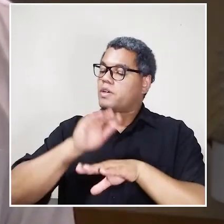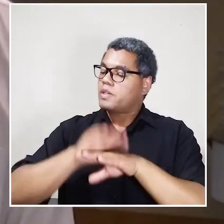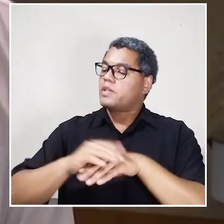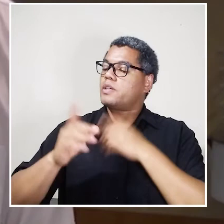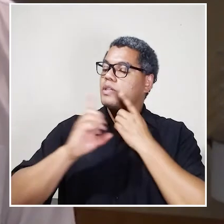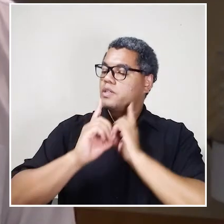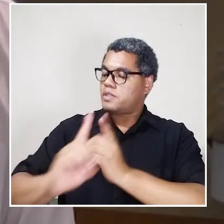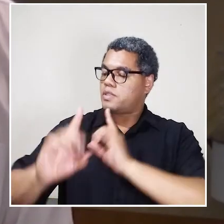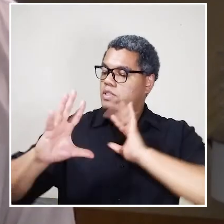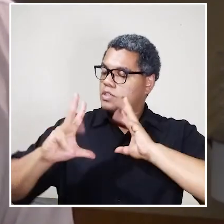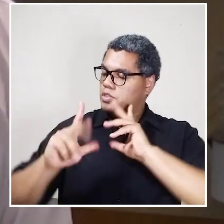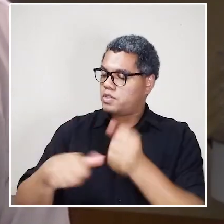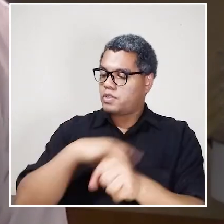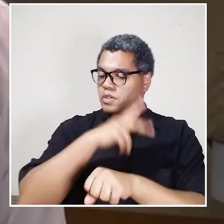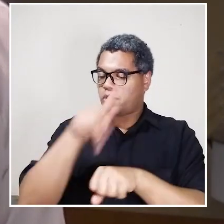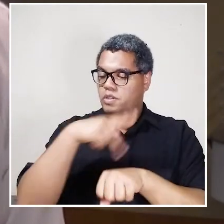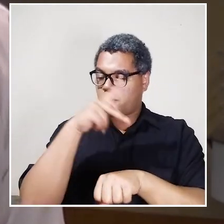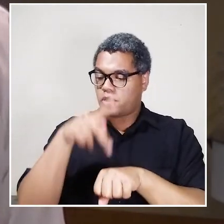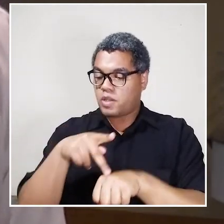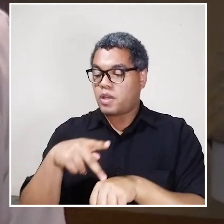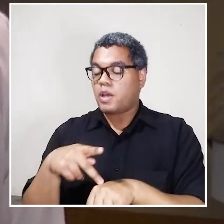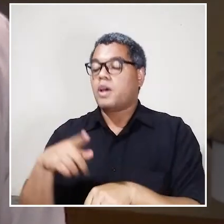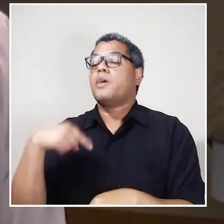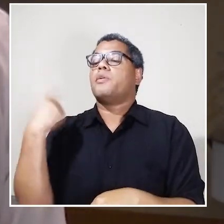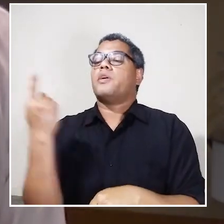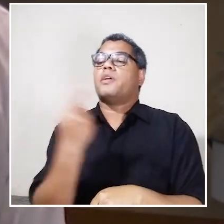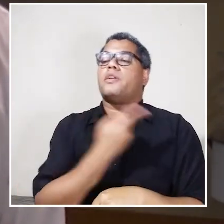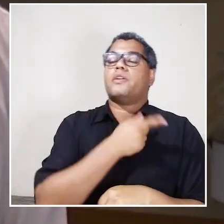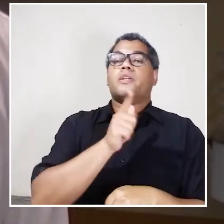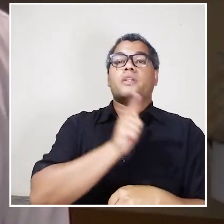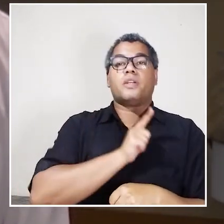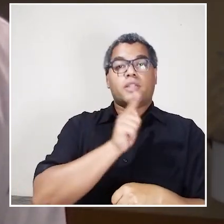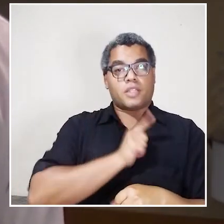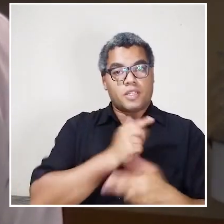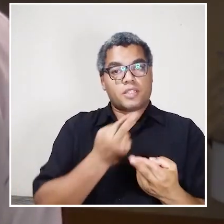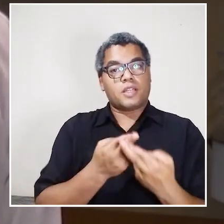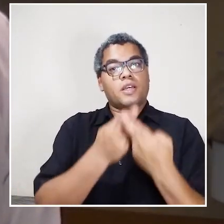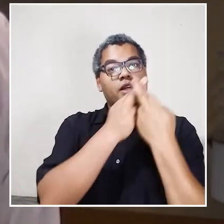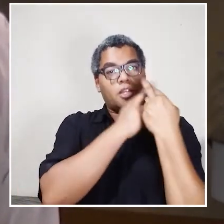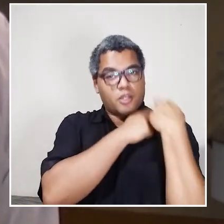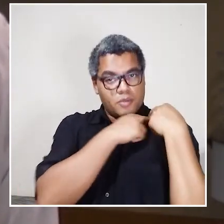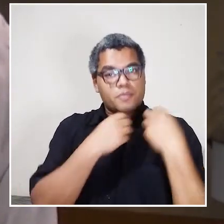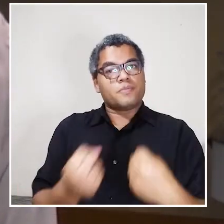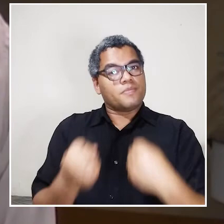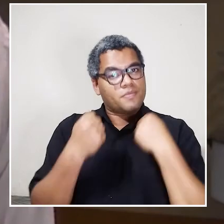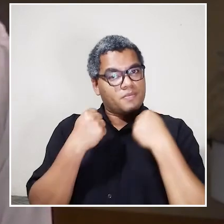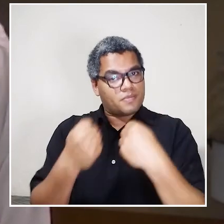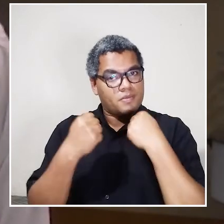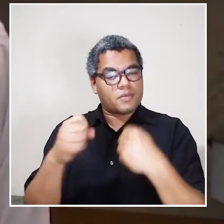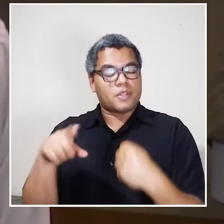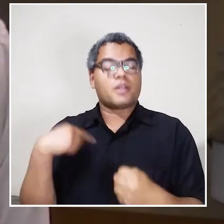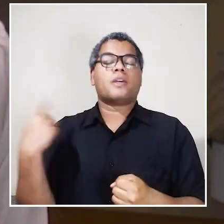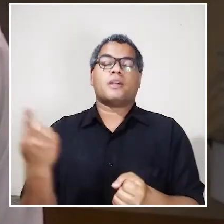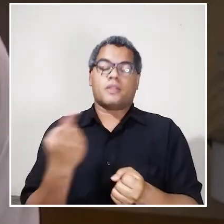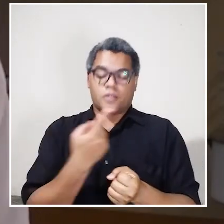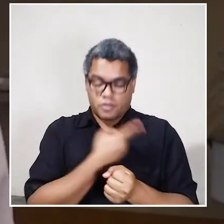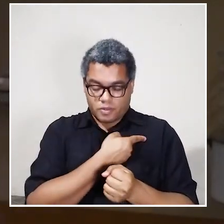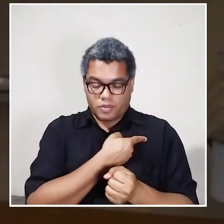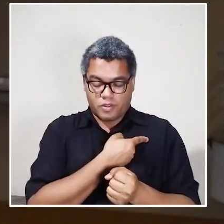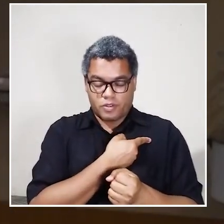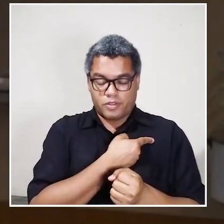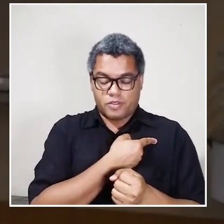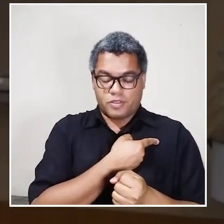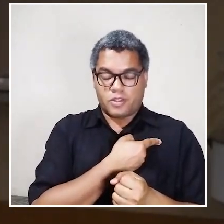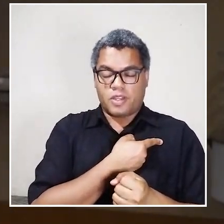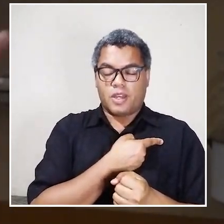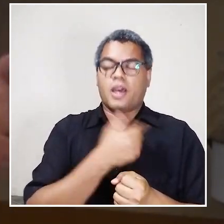nações. Sobre nós recai essa árdua tarefa da qual nós não podemos nos